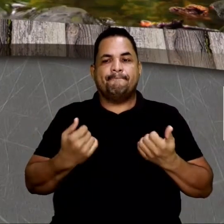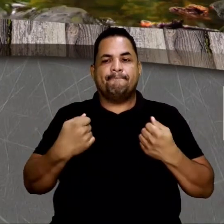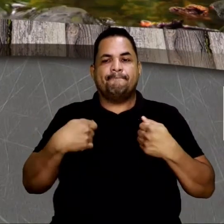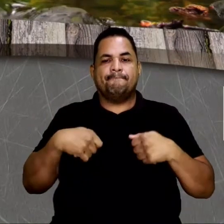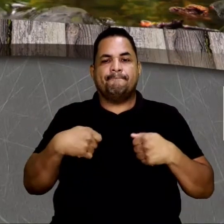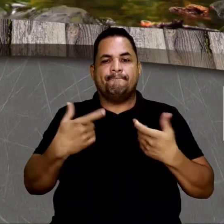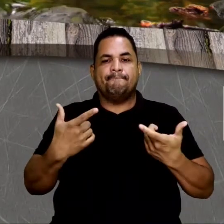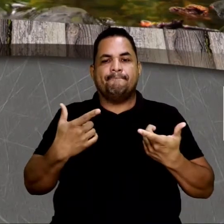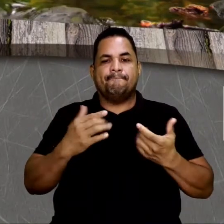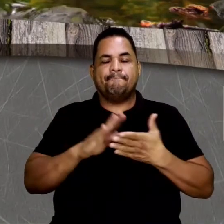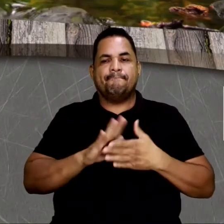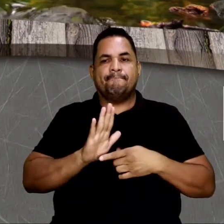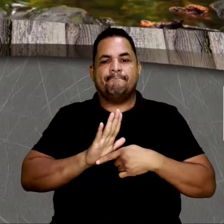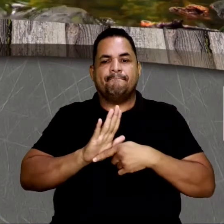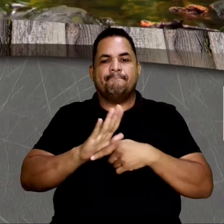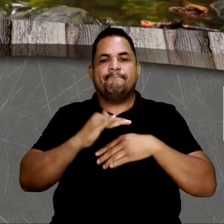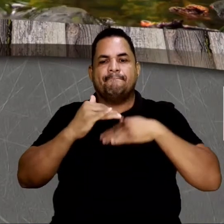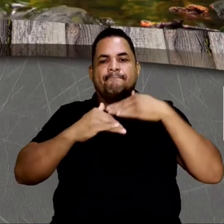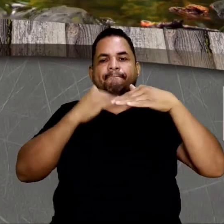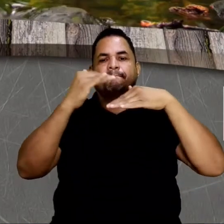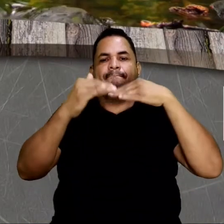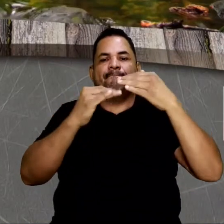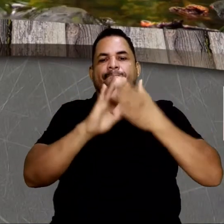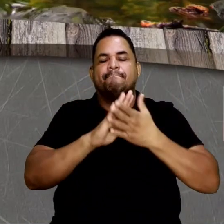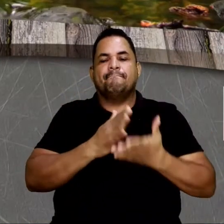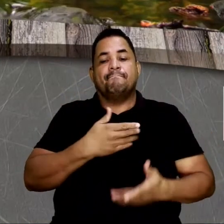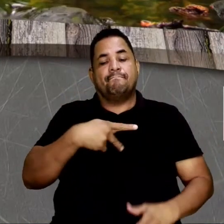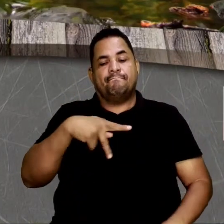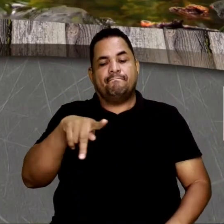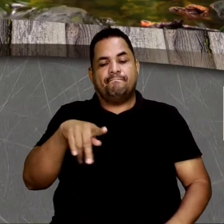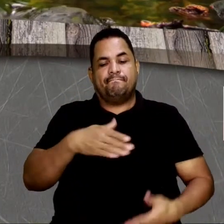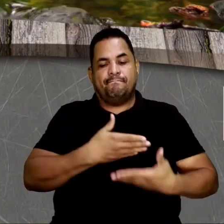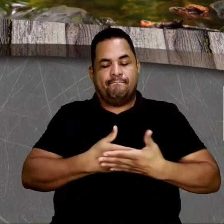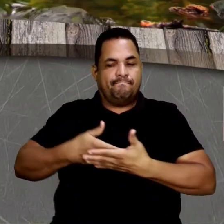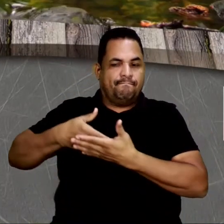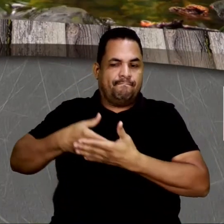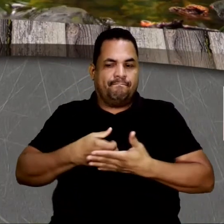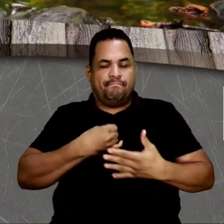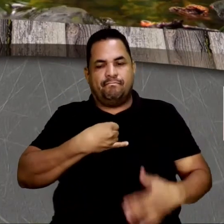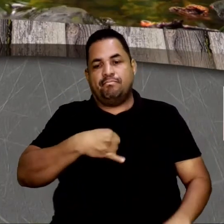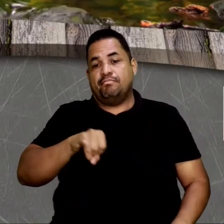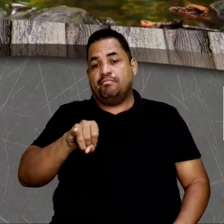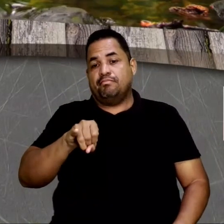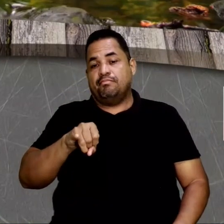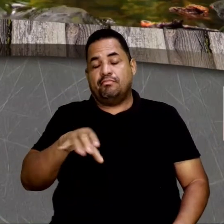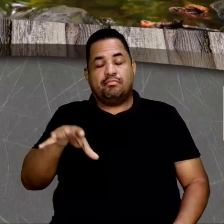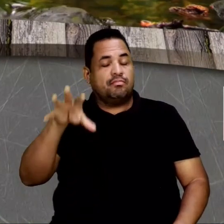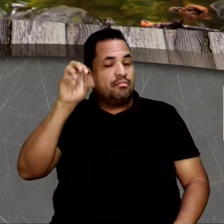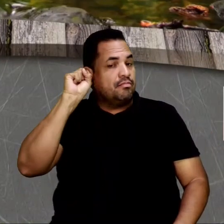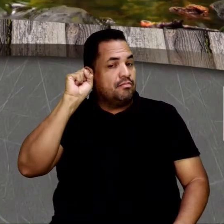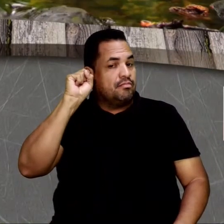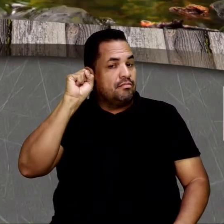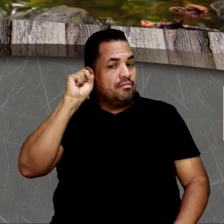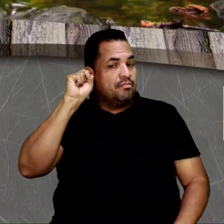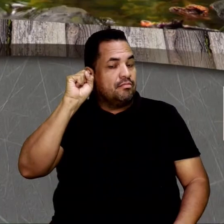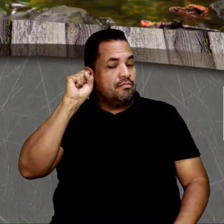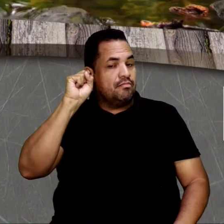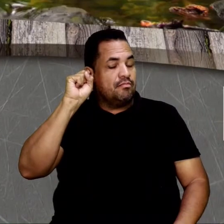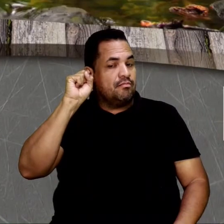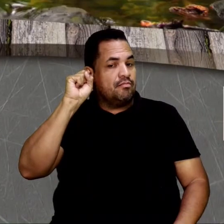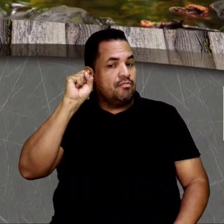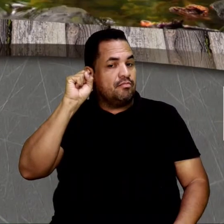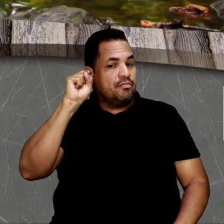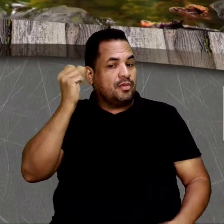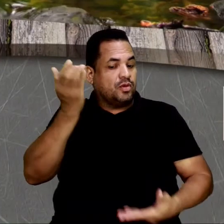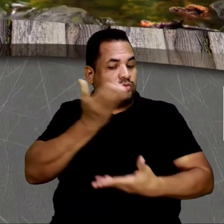estar contribuindo para o desenvolvimento do seu bebê, tá? Se ele está ouvindo, então todas as